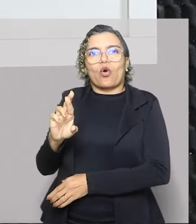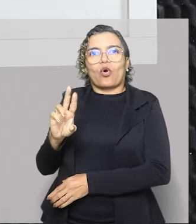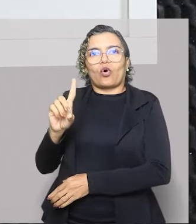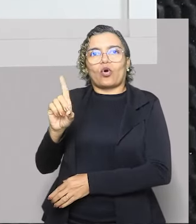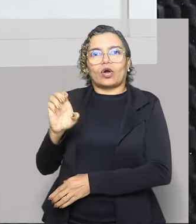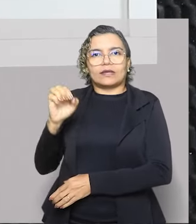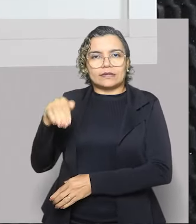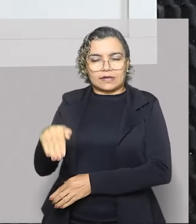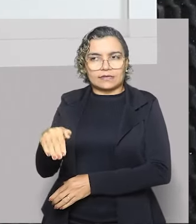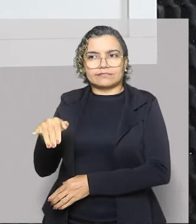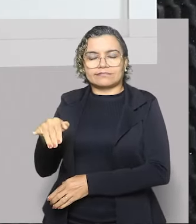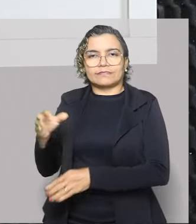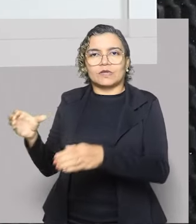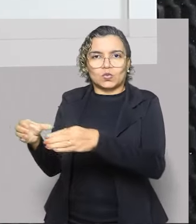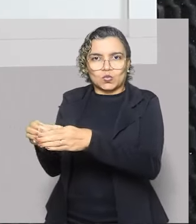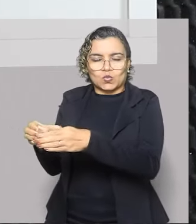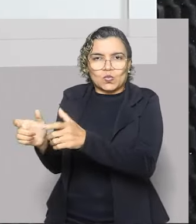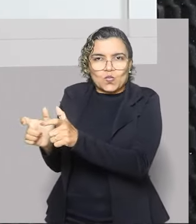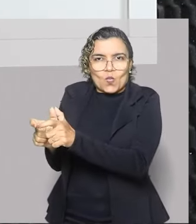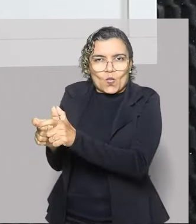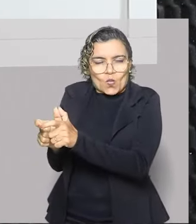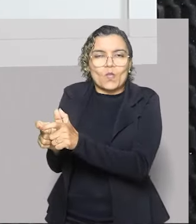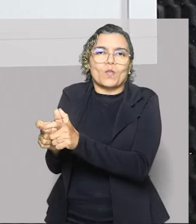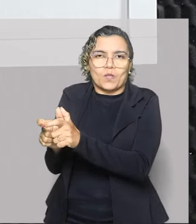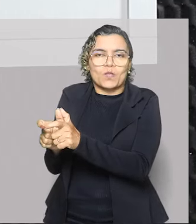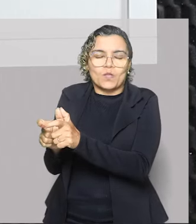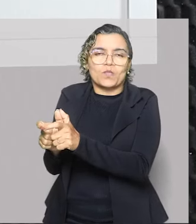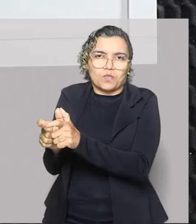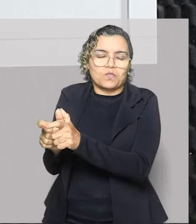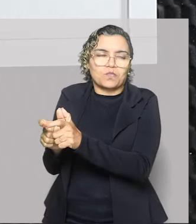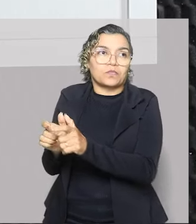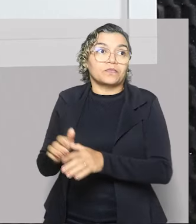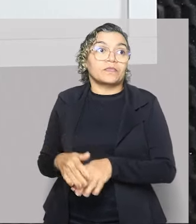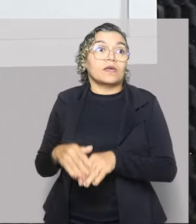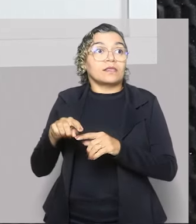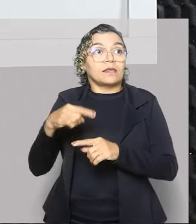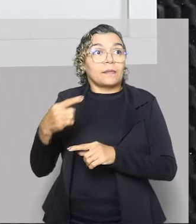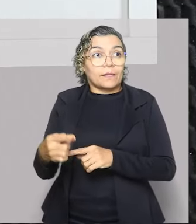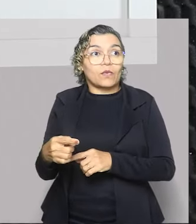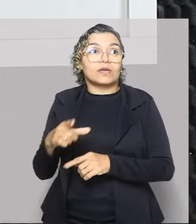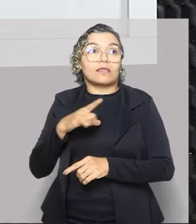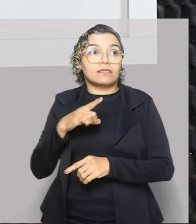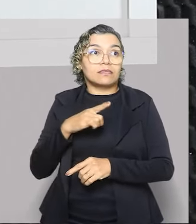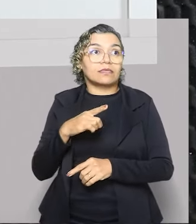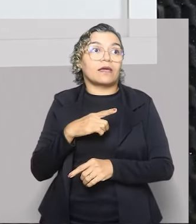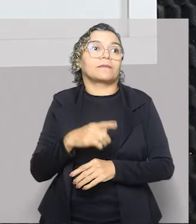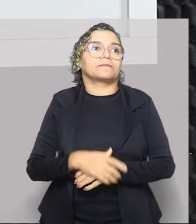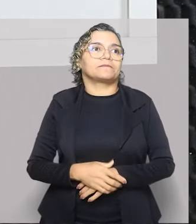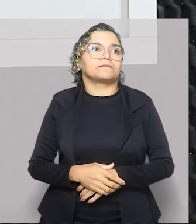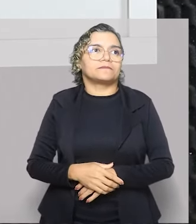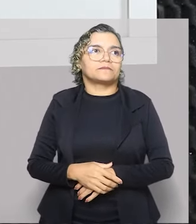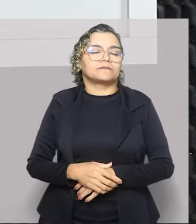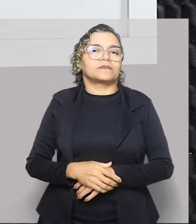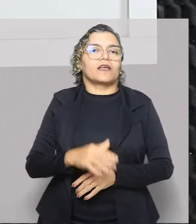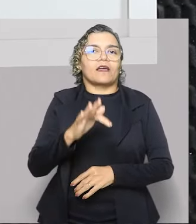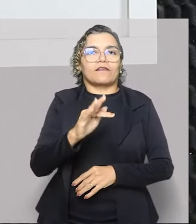ordem ela agrupa um número menor ainda de indivíduos depois de ordem a gente tem